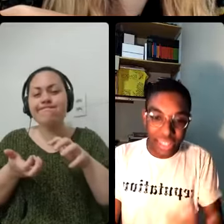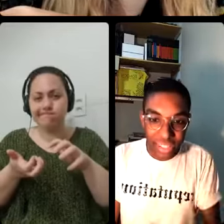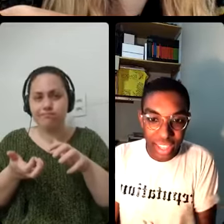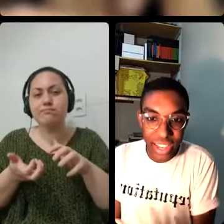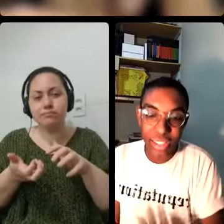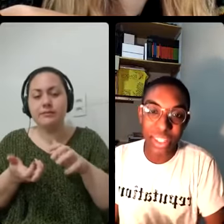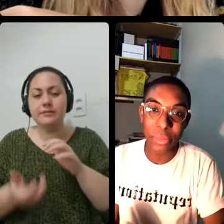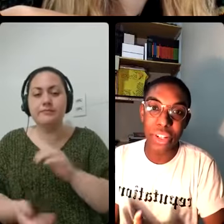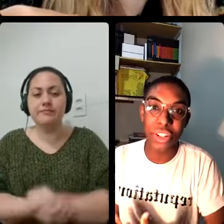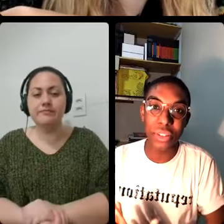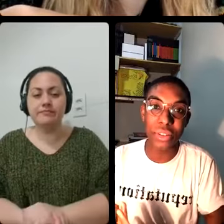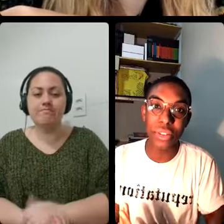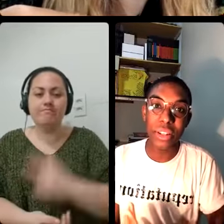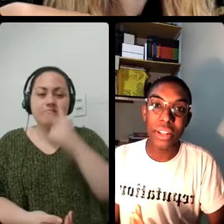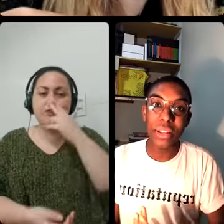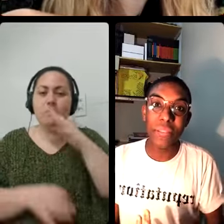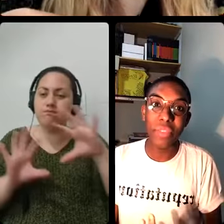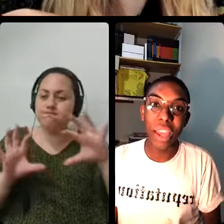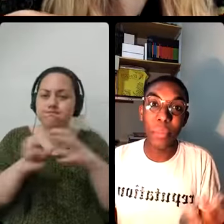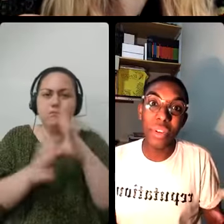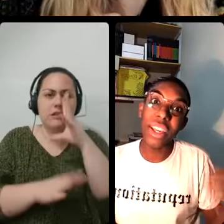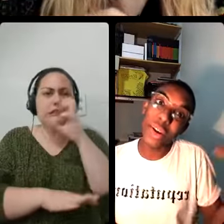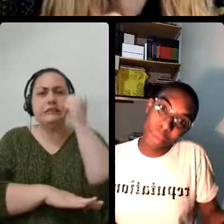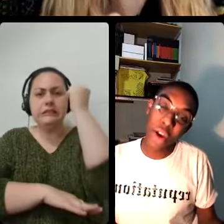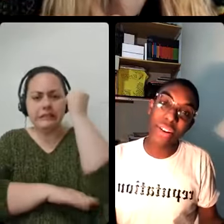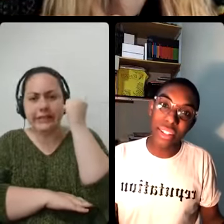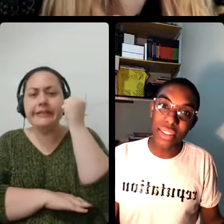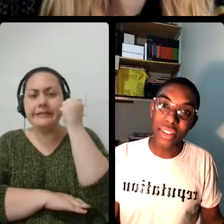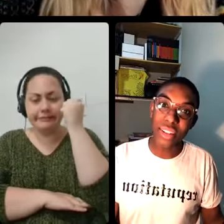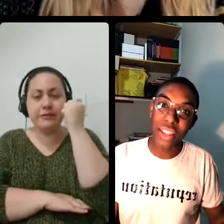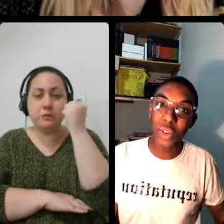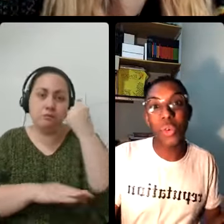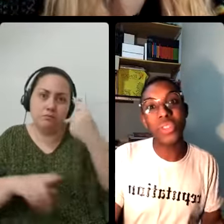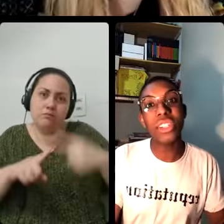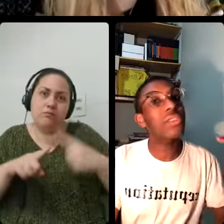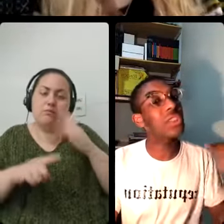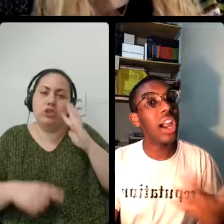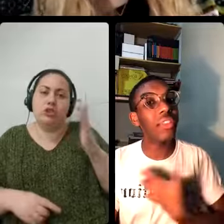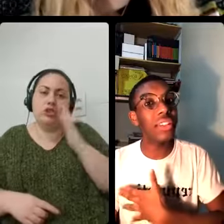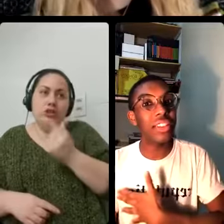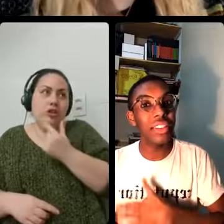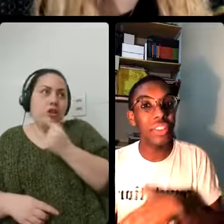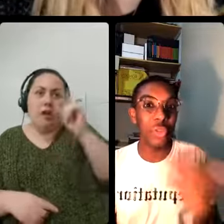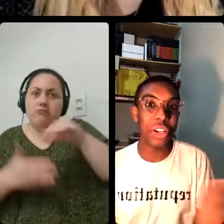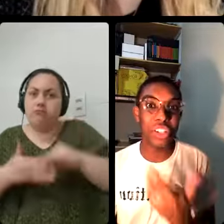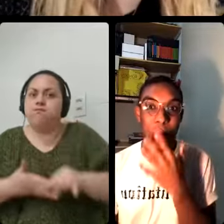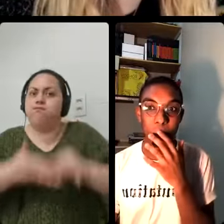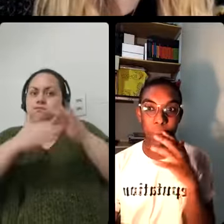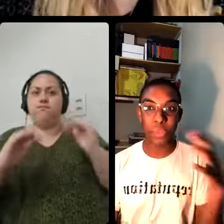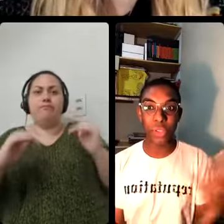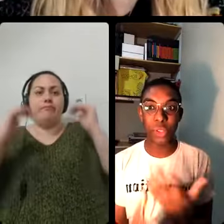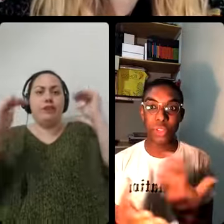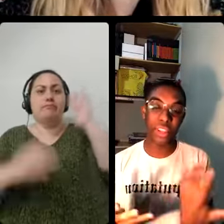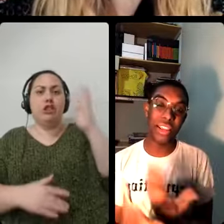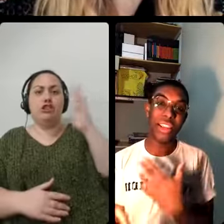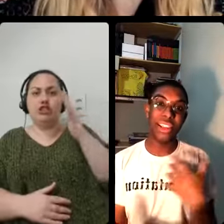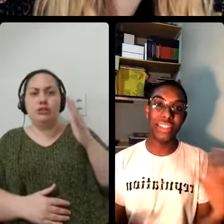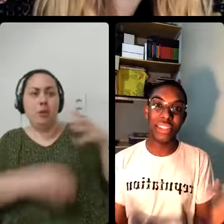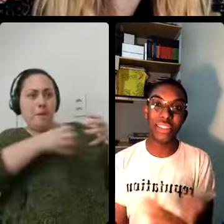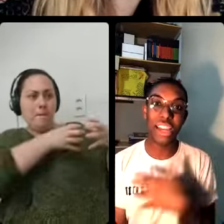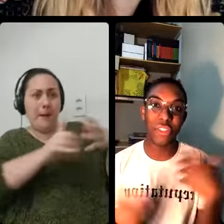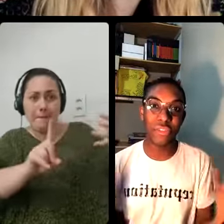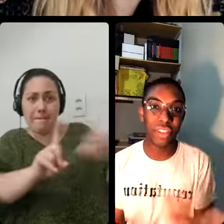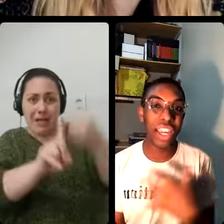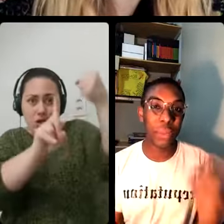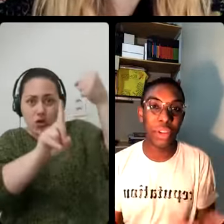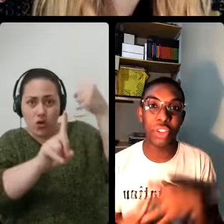uma resistência em cima disso, né, porque era o maior líder, né, então conseguiram chegar no líder, então imagina para as pessoas, né, assim,